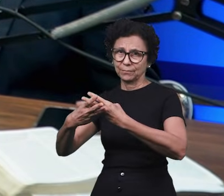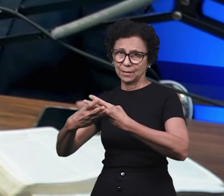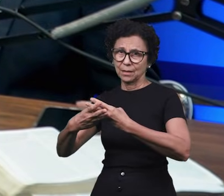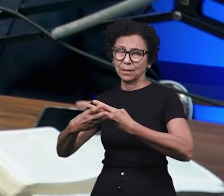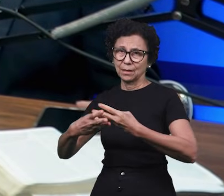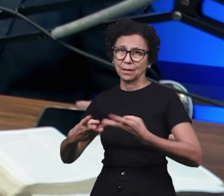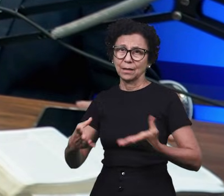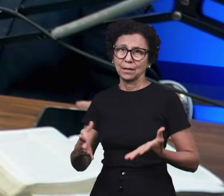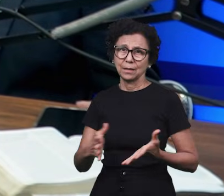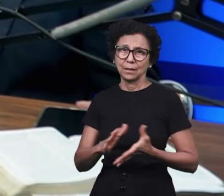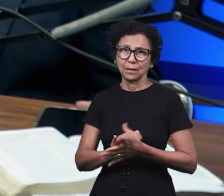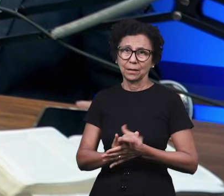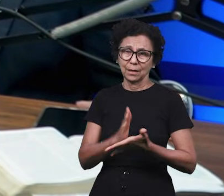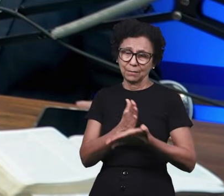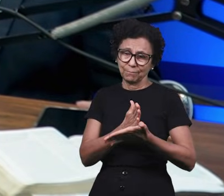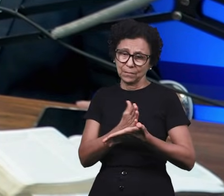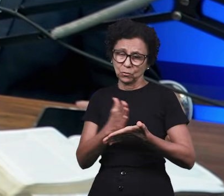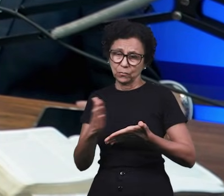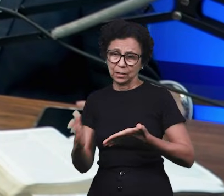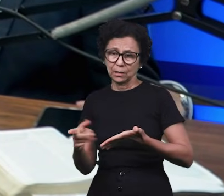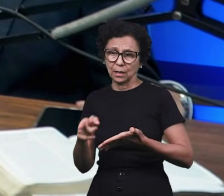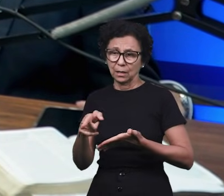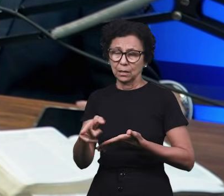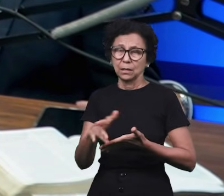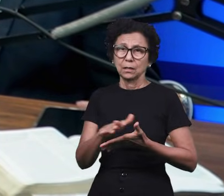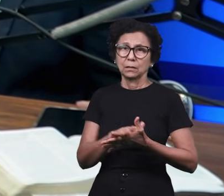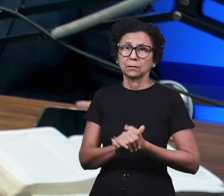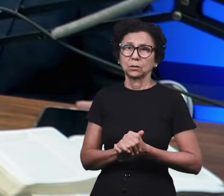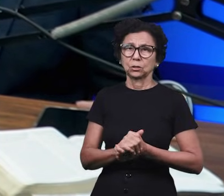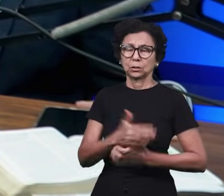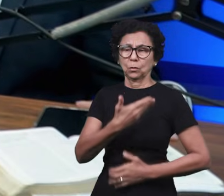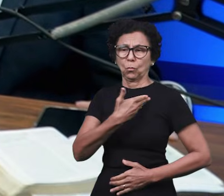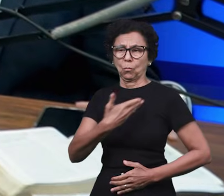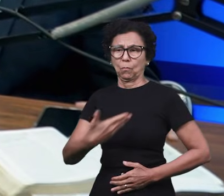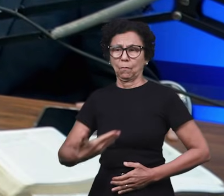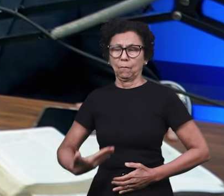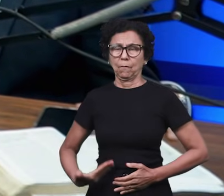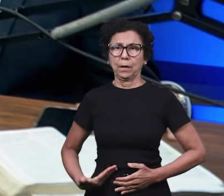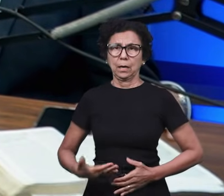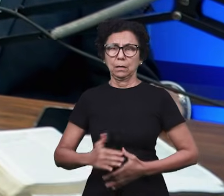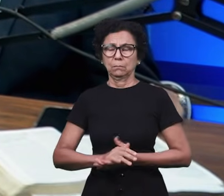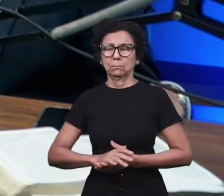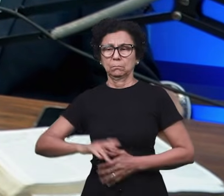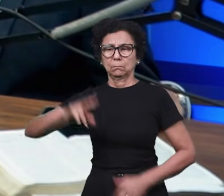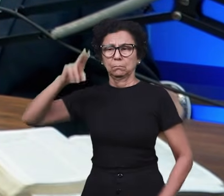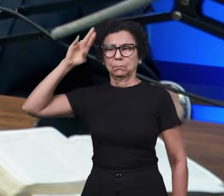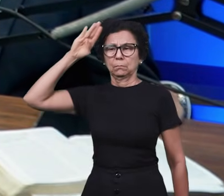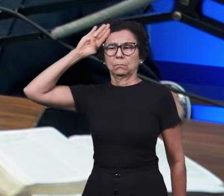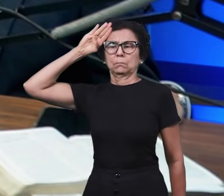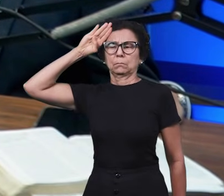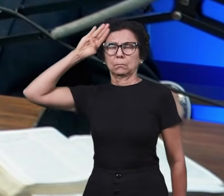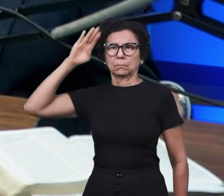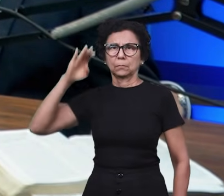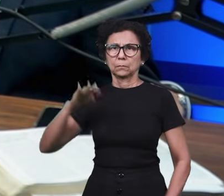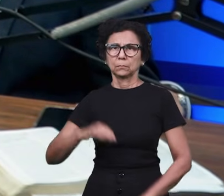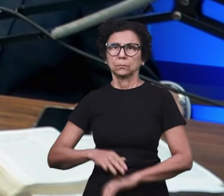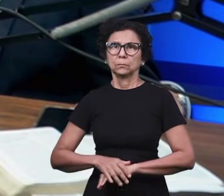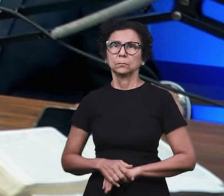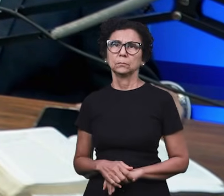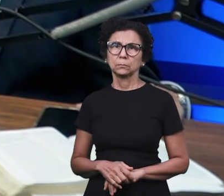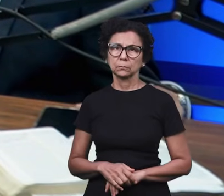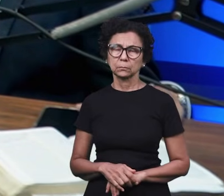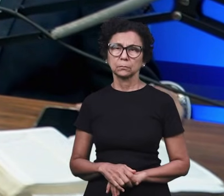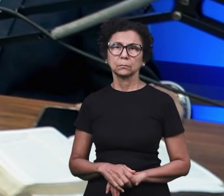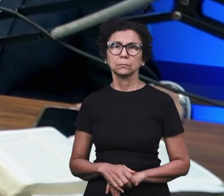Então os romanos colocavam ali um governador, colocavam ali soldados, né? E você tinha ali uma